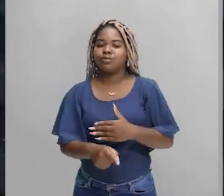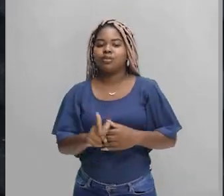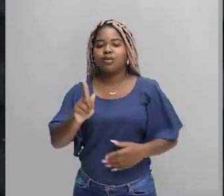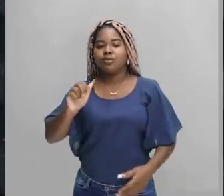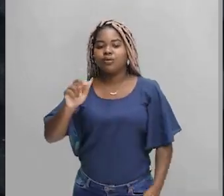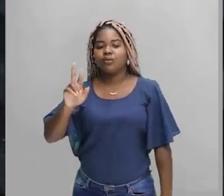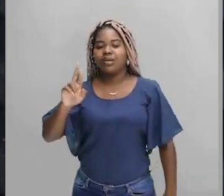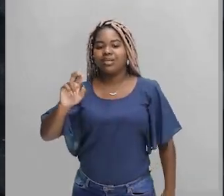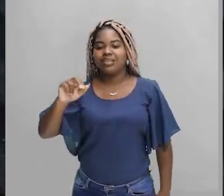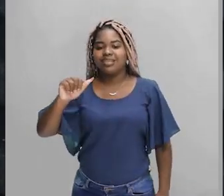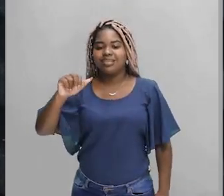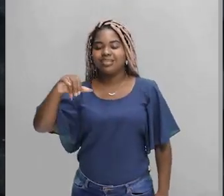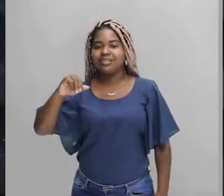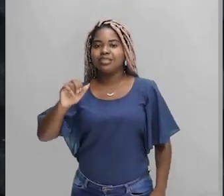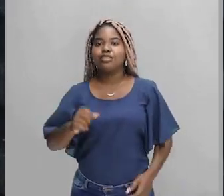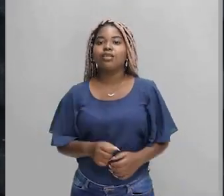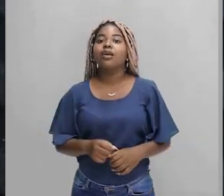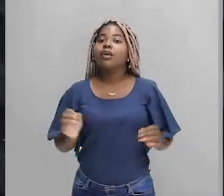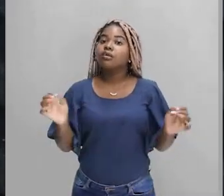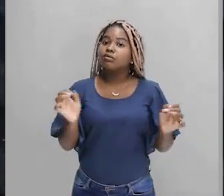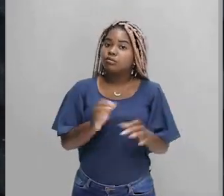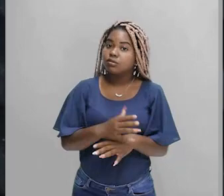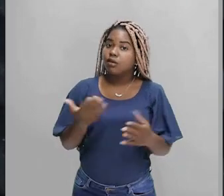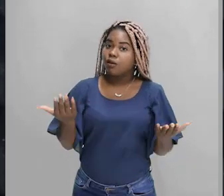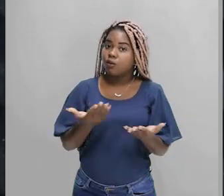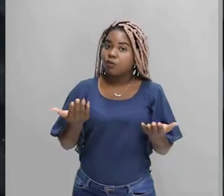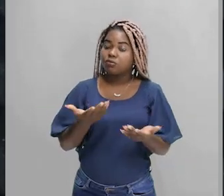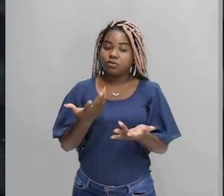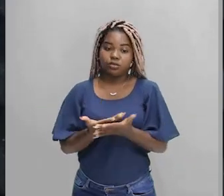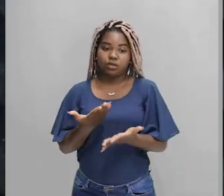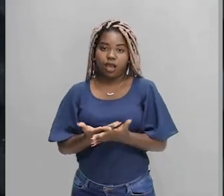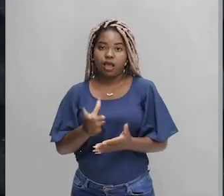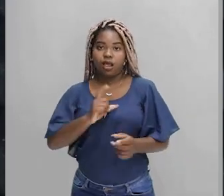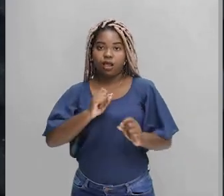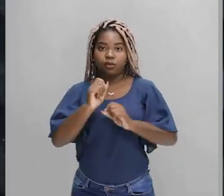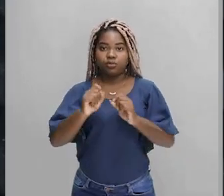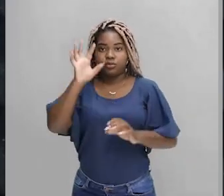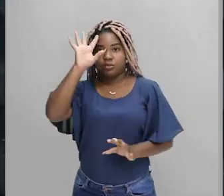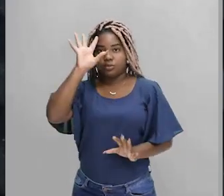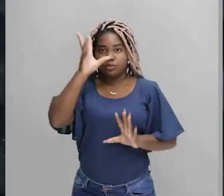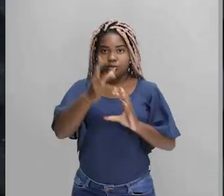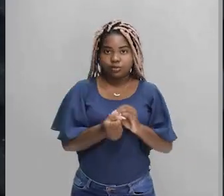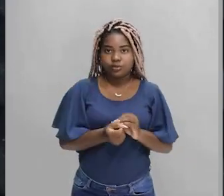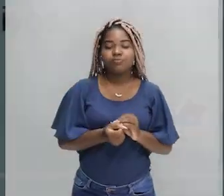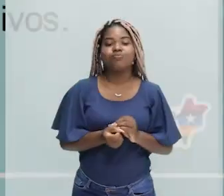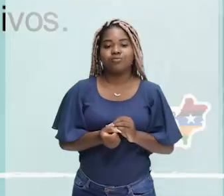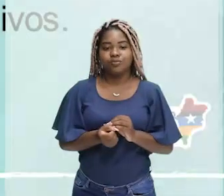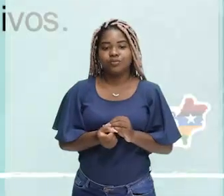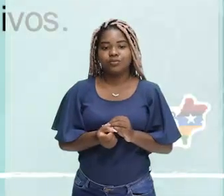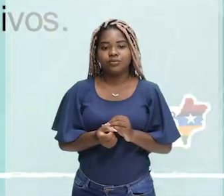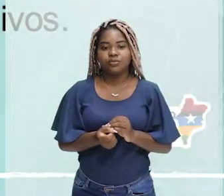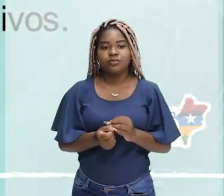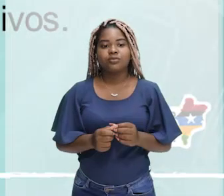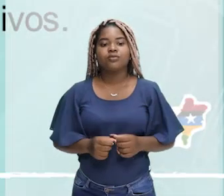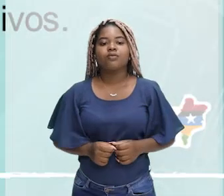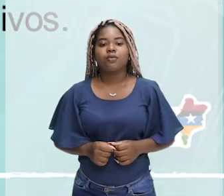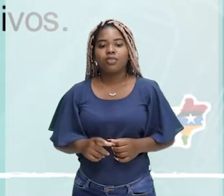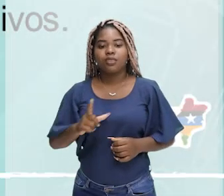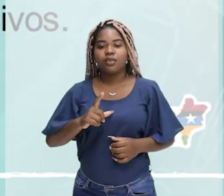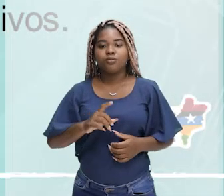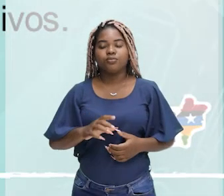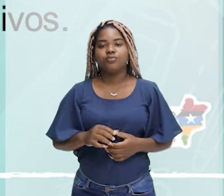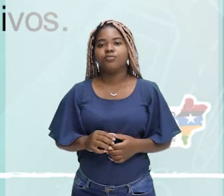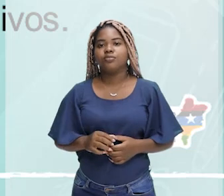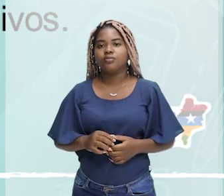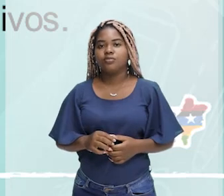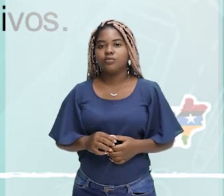Guarani e Alter do Chão. E para a gente finalizar, galera, tá certo? Por estar no centro da placa sul-americana, que a gente já deixou claro,